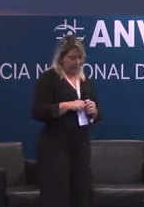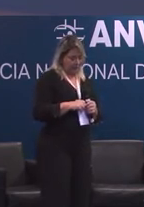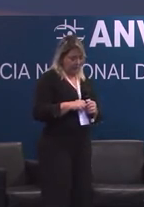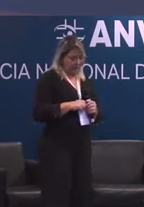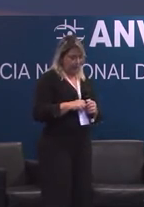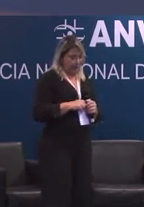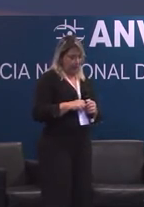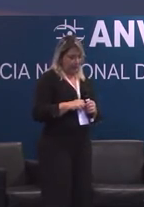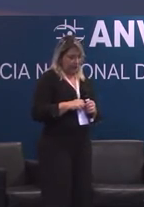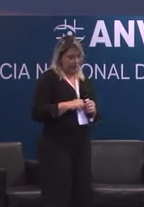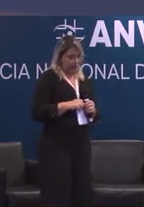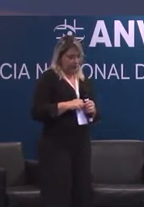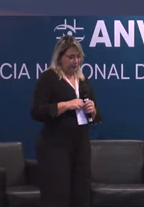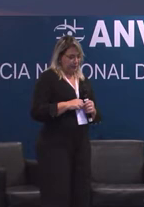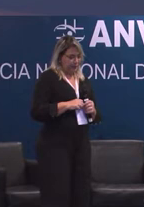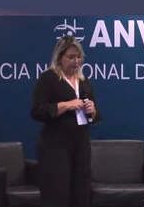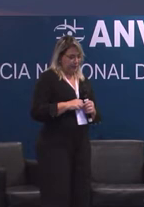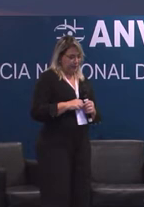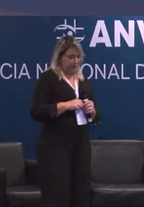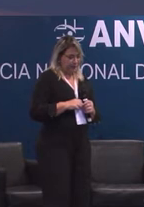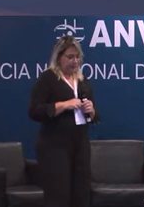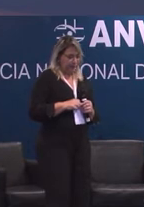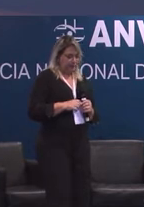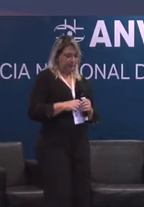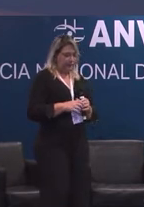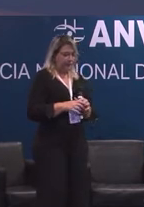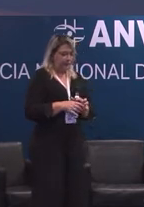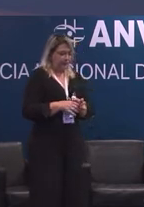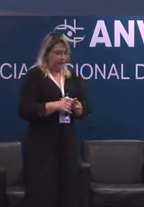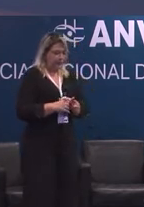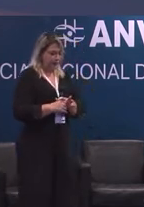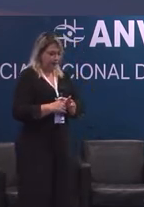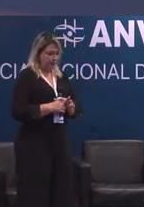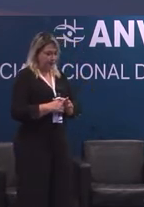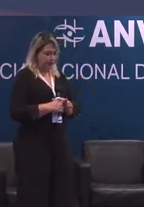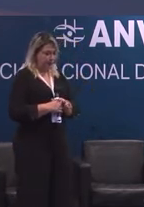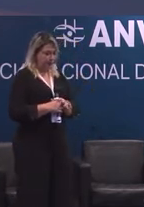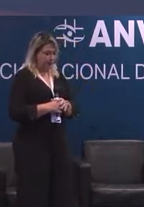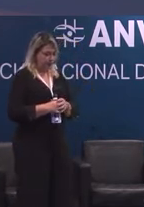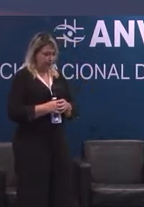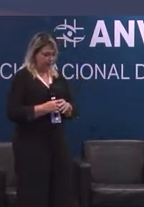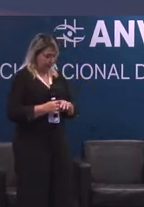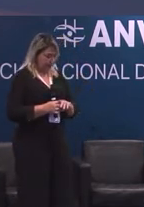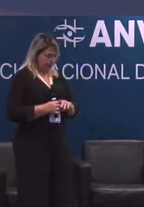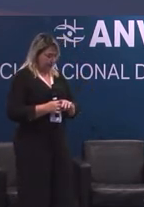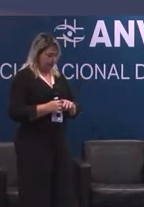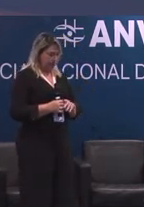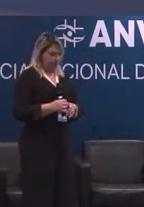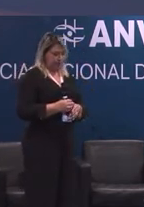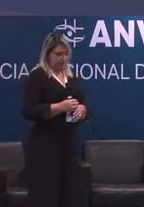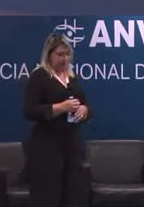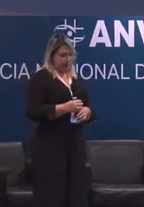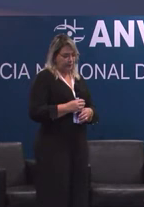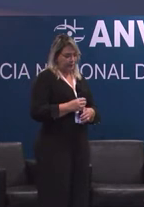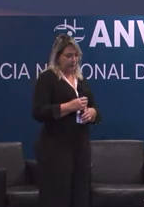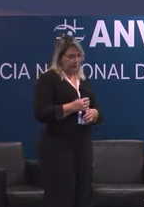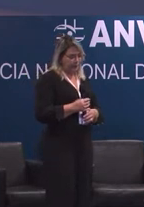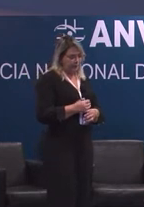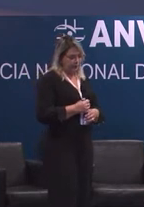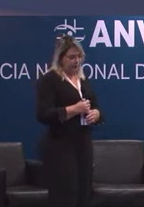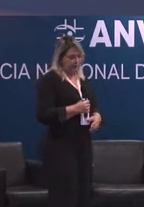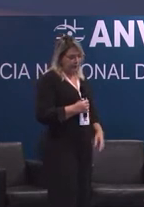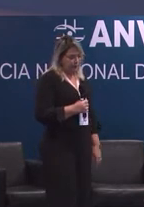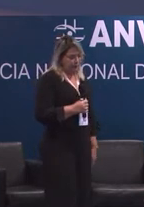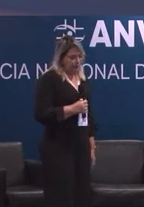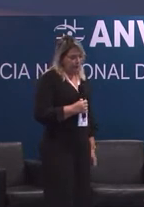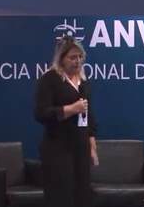problema, né, já que foi constatada uma grande divergência regulatória, judicialização da